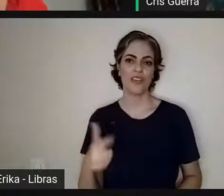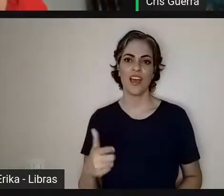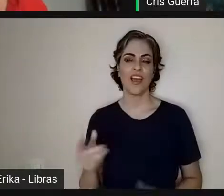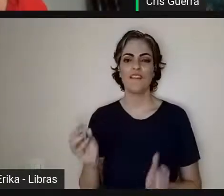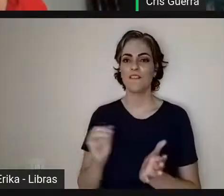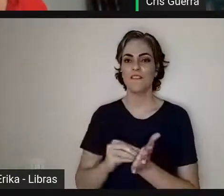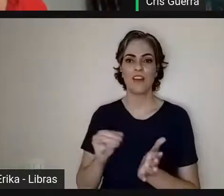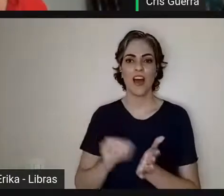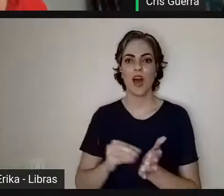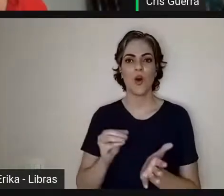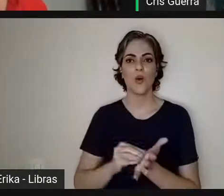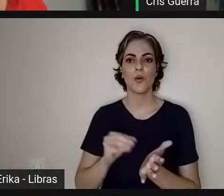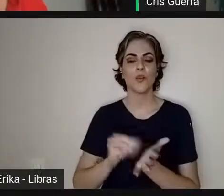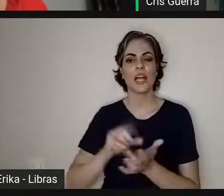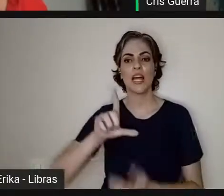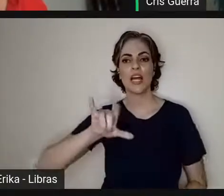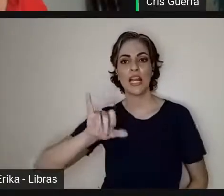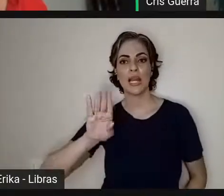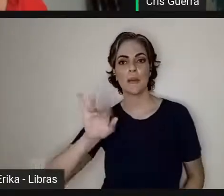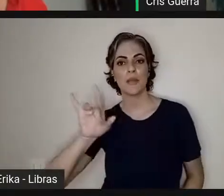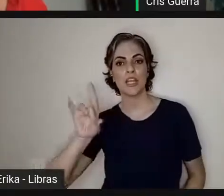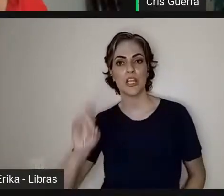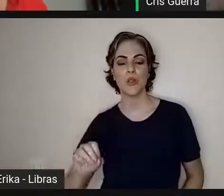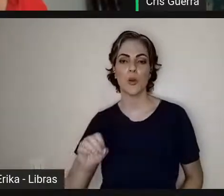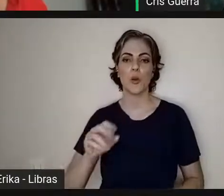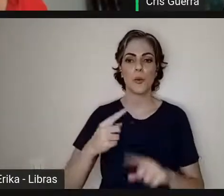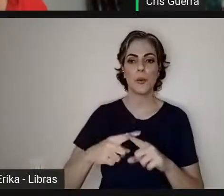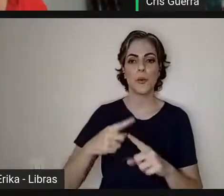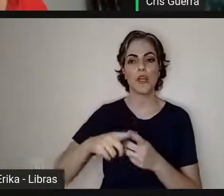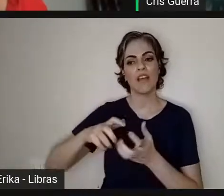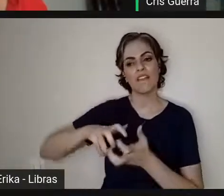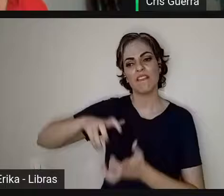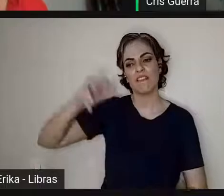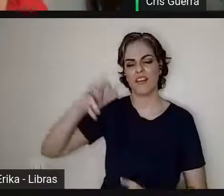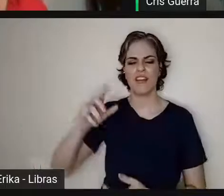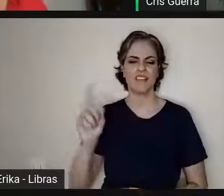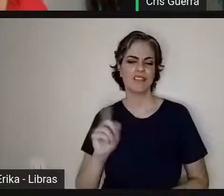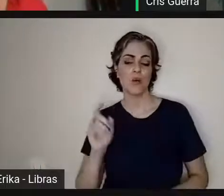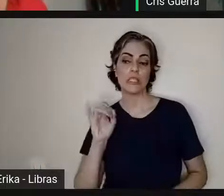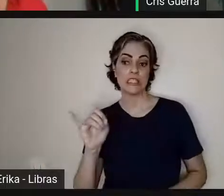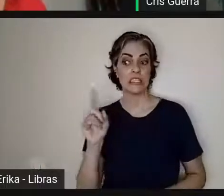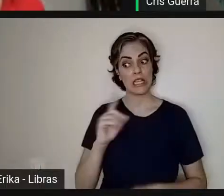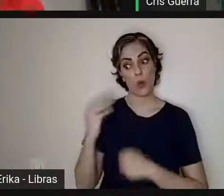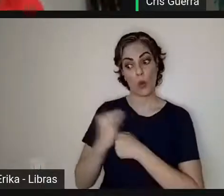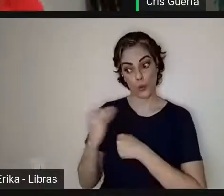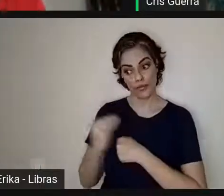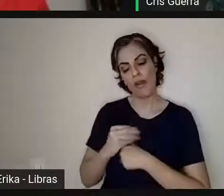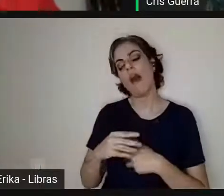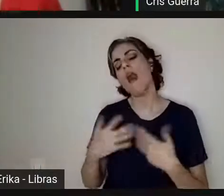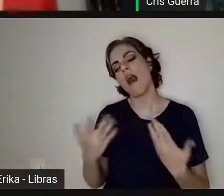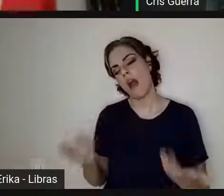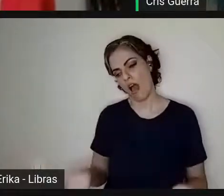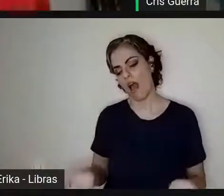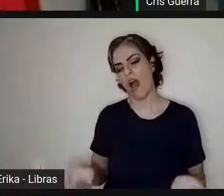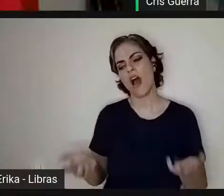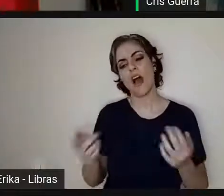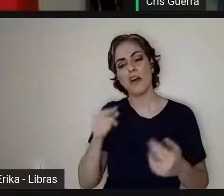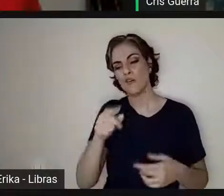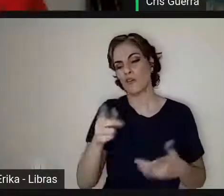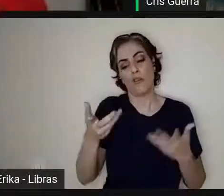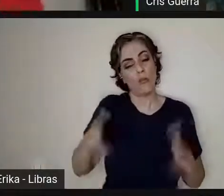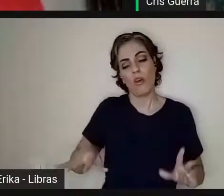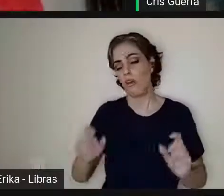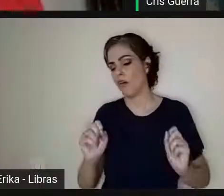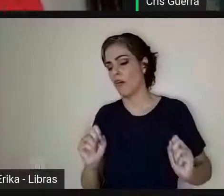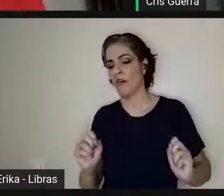libido na velhice ou no envelhecimento, só se você não cuidar, ou só se isso não for uma prioridade sua. Se isso for uma prioridade, existe como você